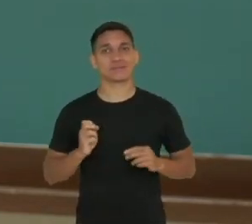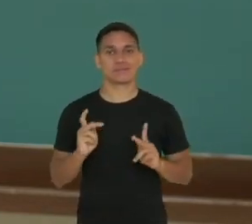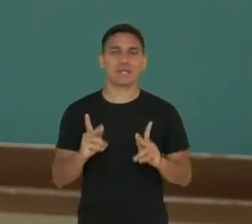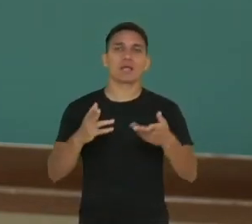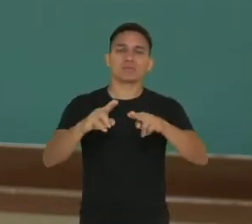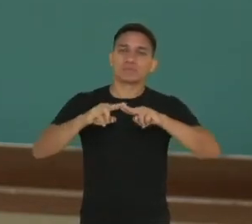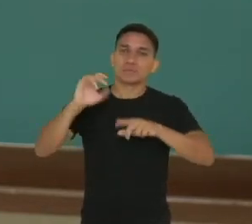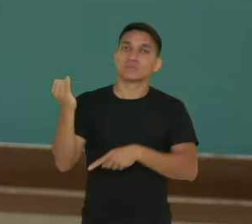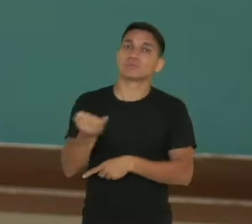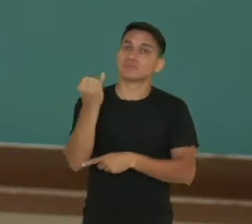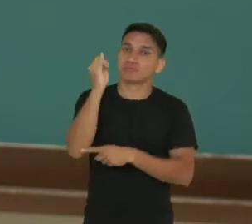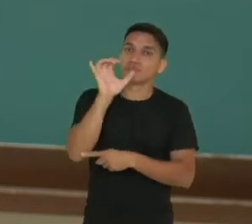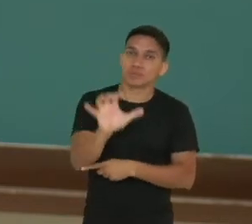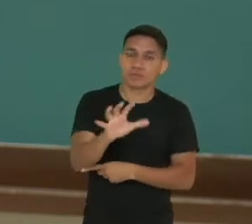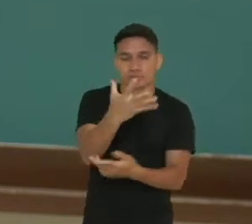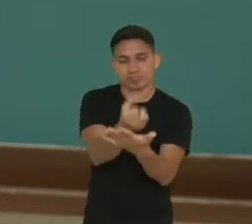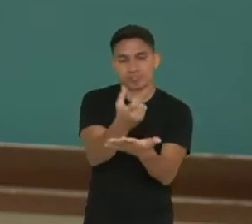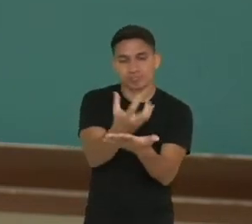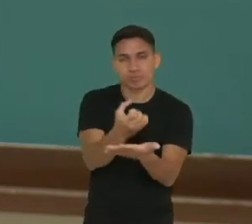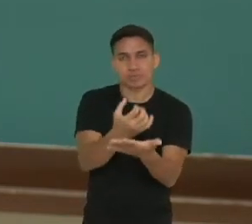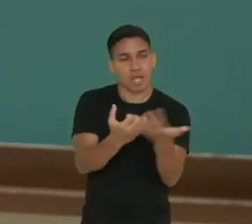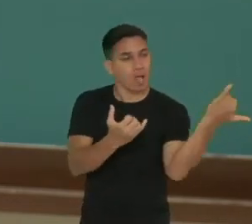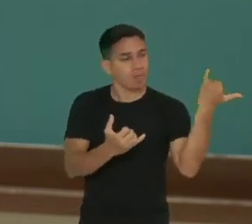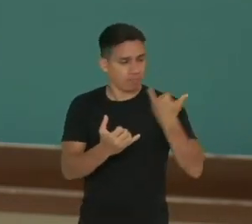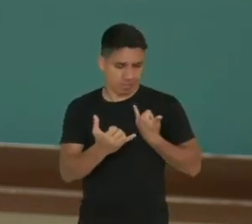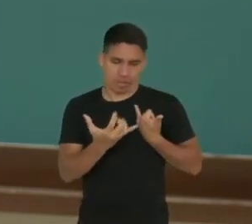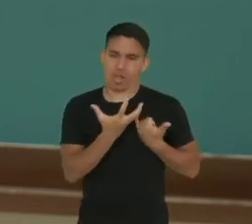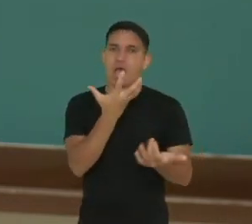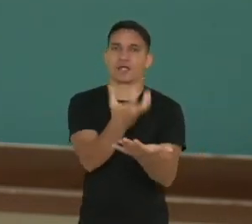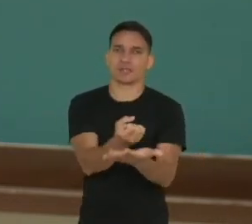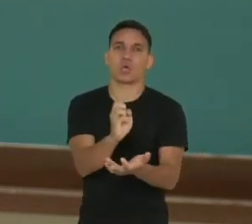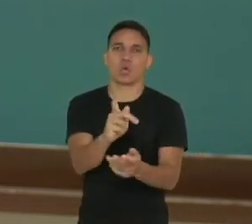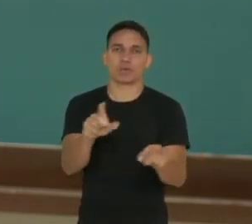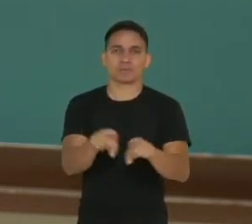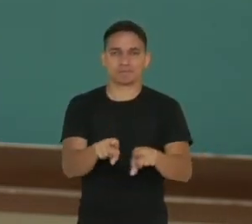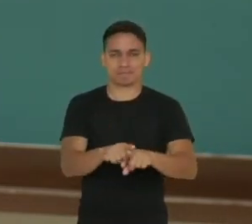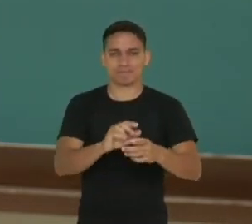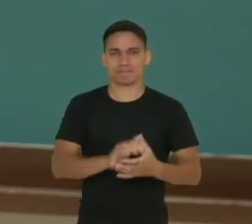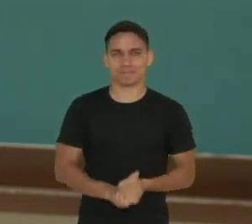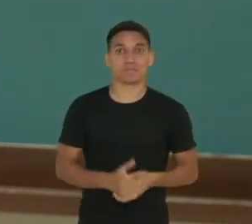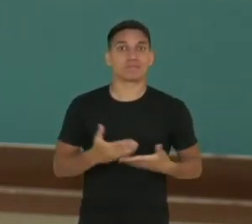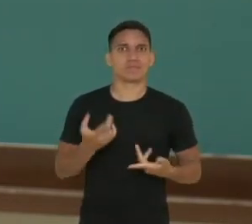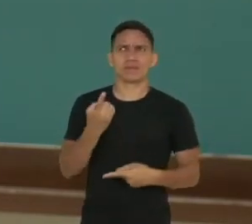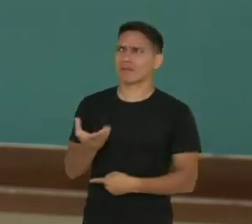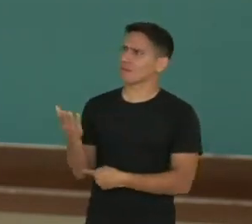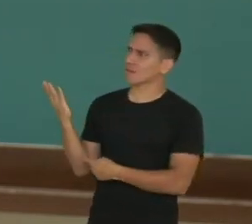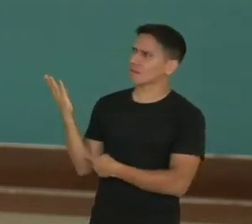é importante esse registro escrito também, beleza? E